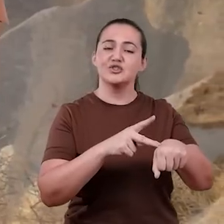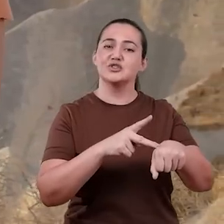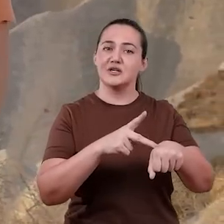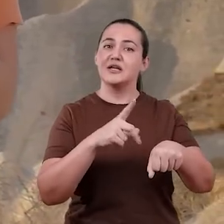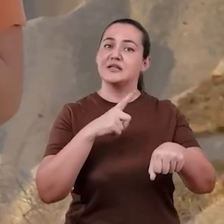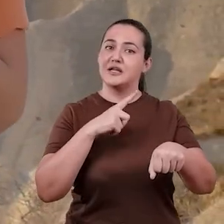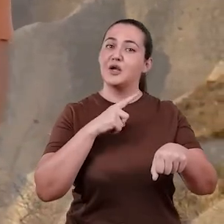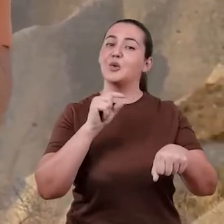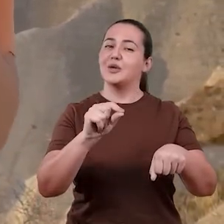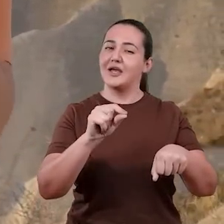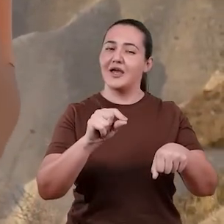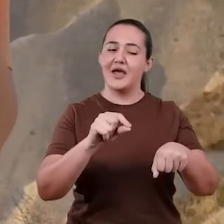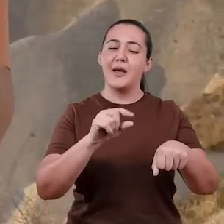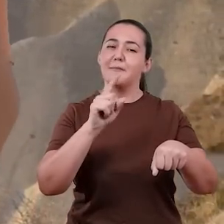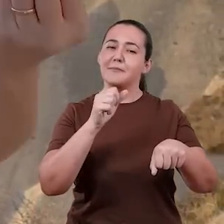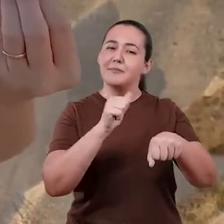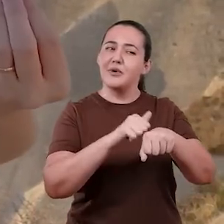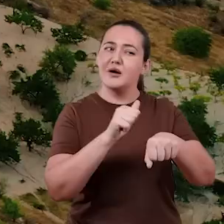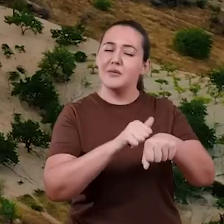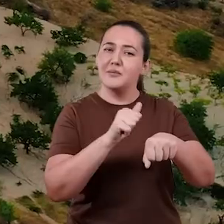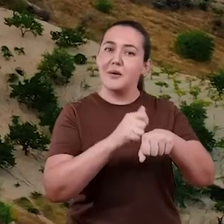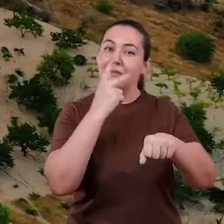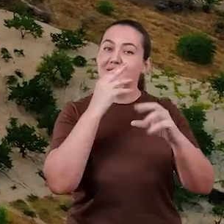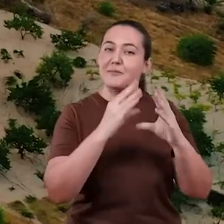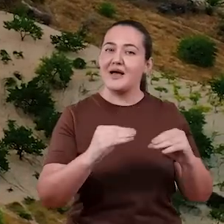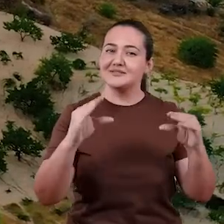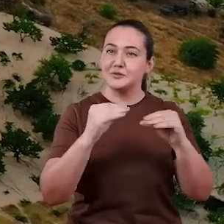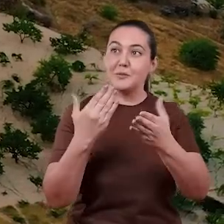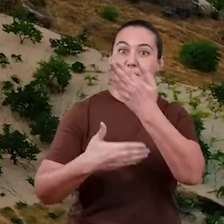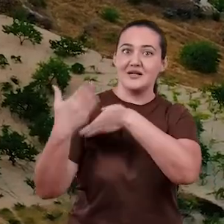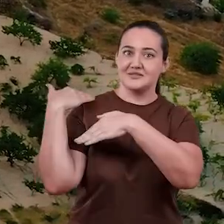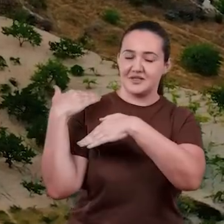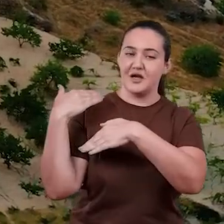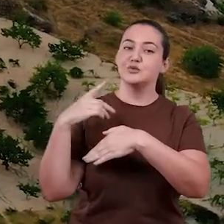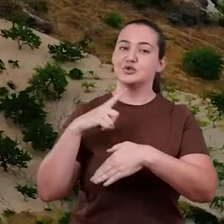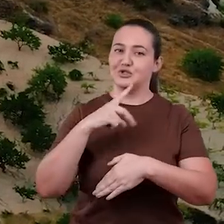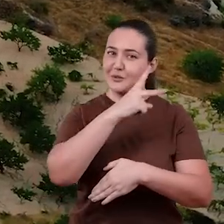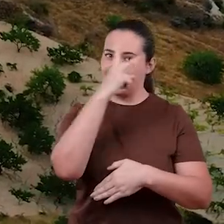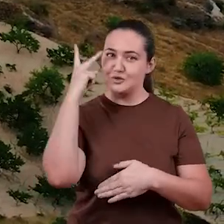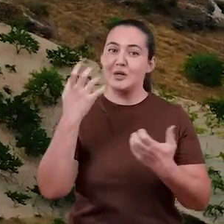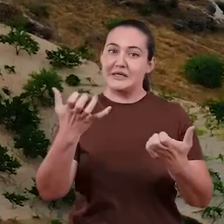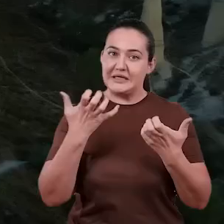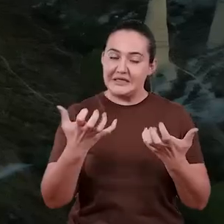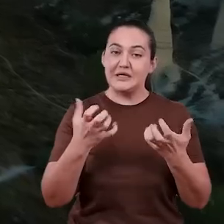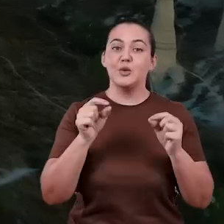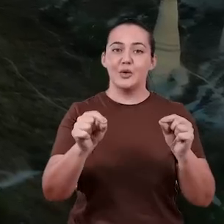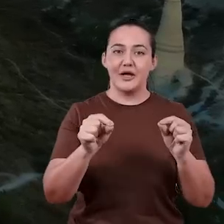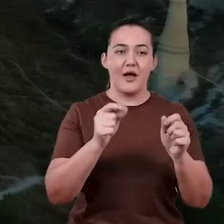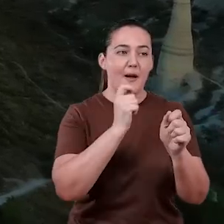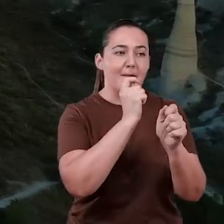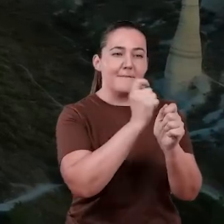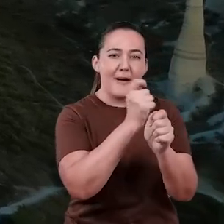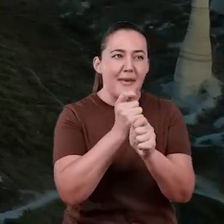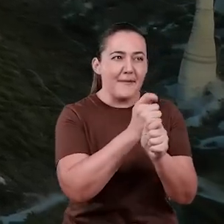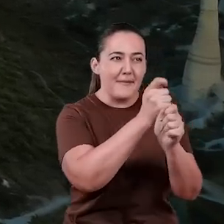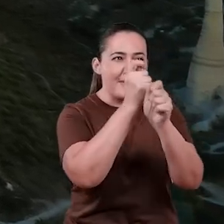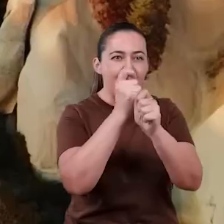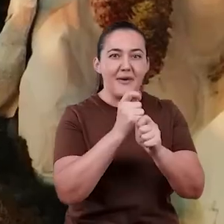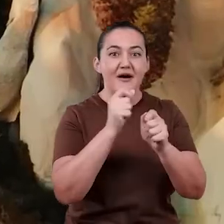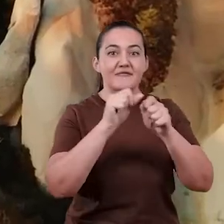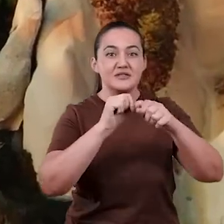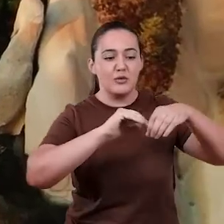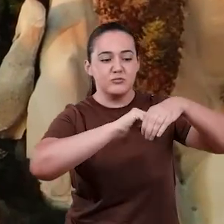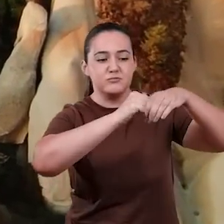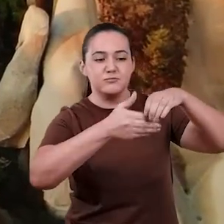acontecem até de serem um material macio e no passado, por conta disso, as pessoas conseguiam esculpir essas